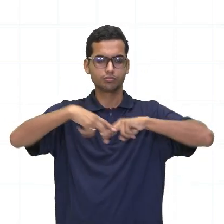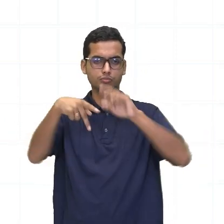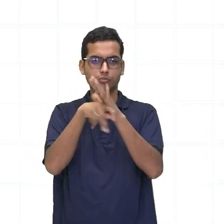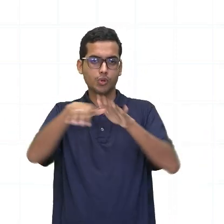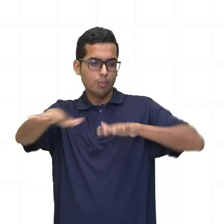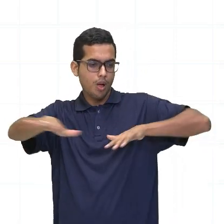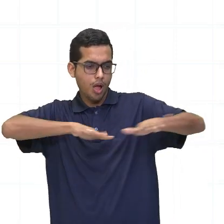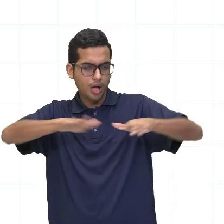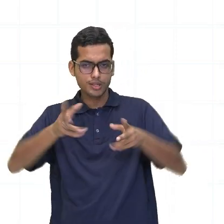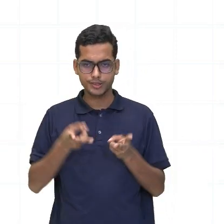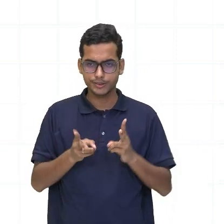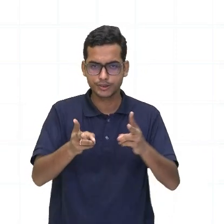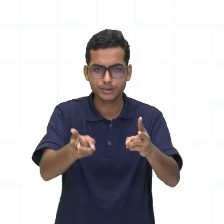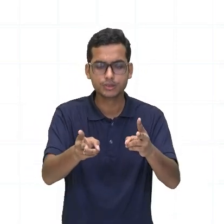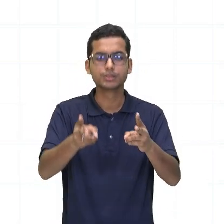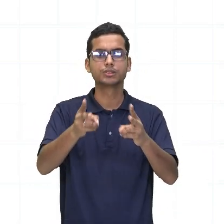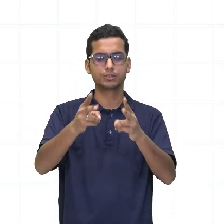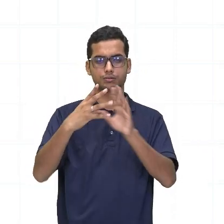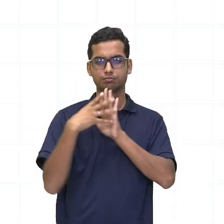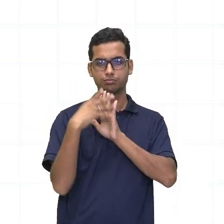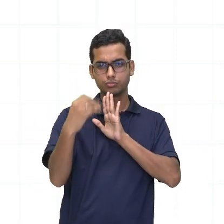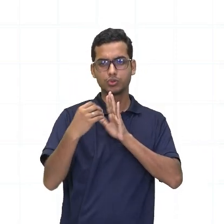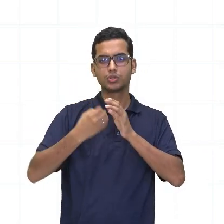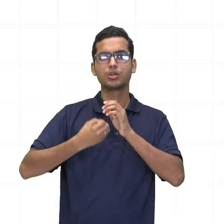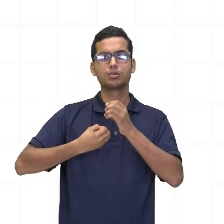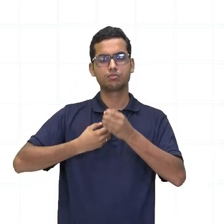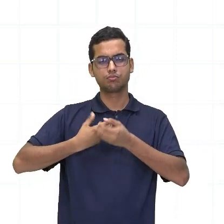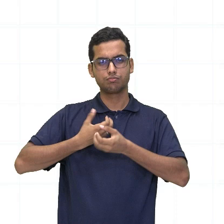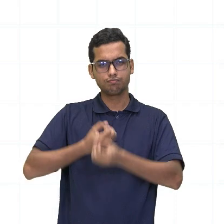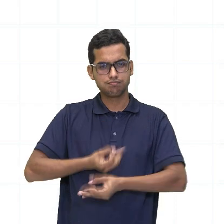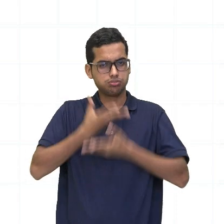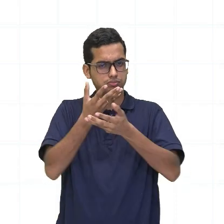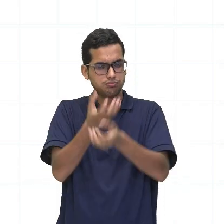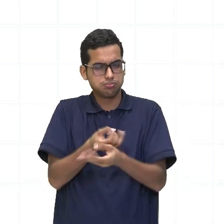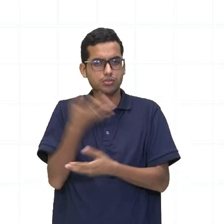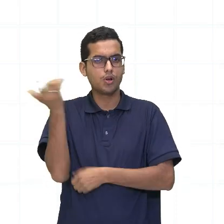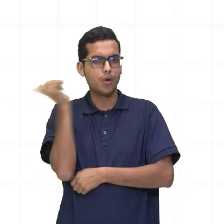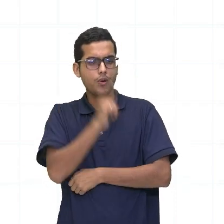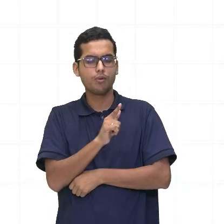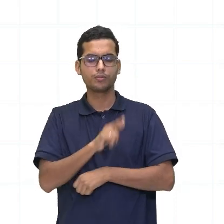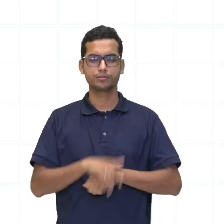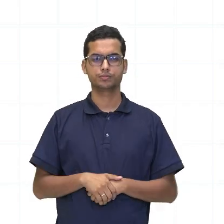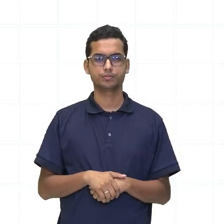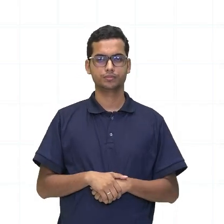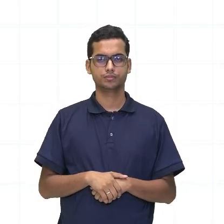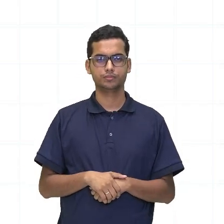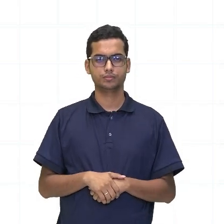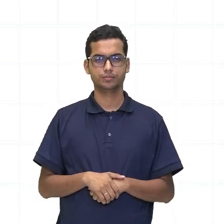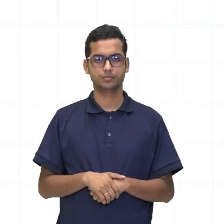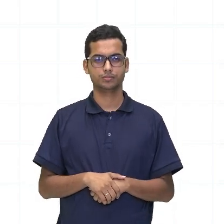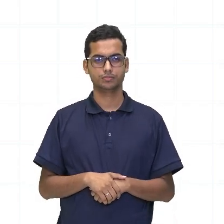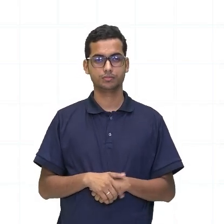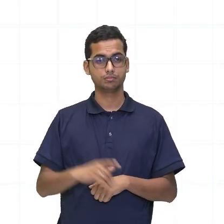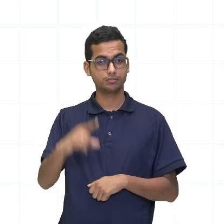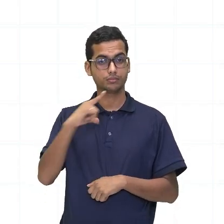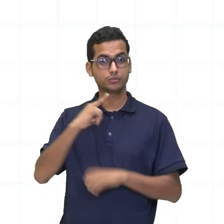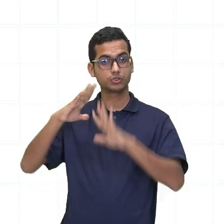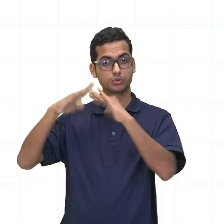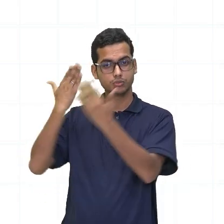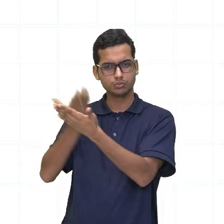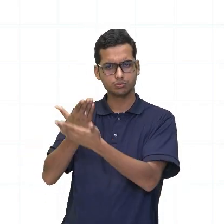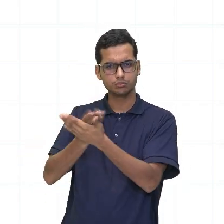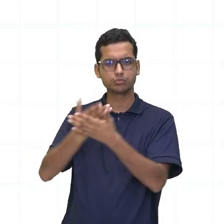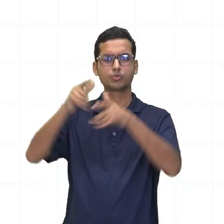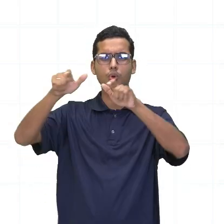estar sempre sendo reproduzidos e precisa, tem uma questão de uma escola para ensinar,